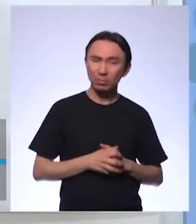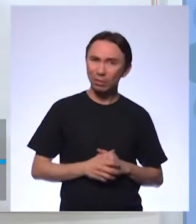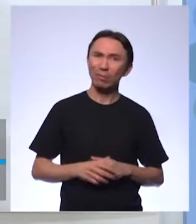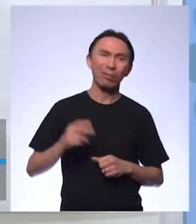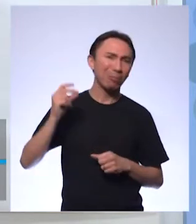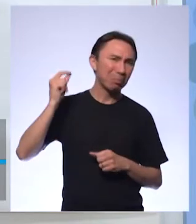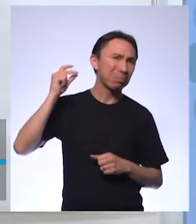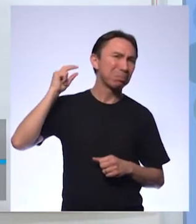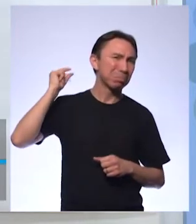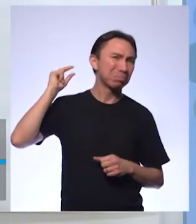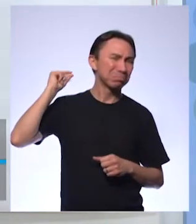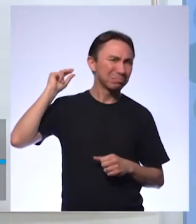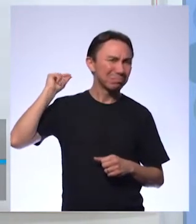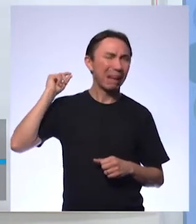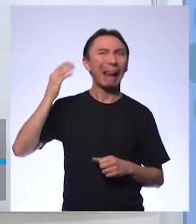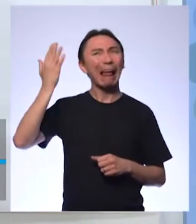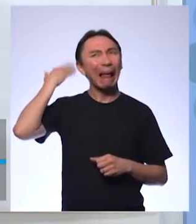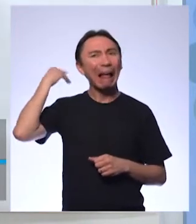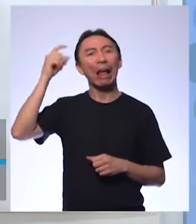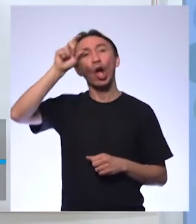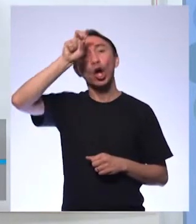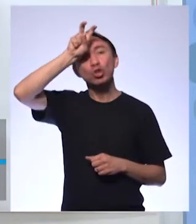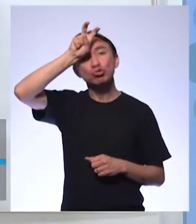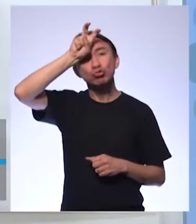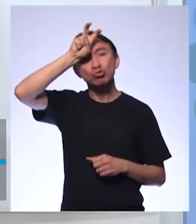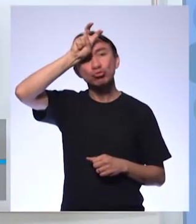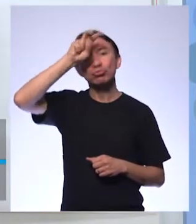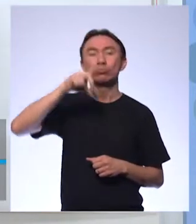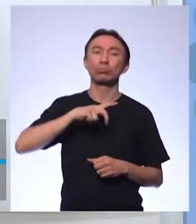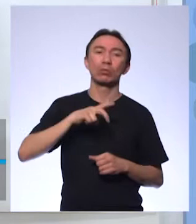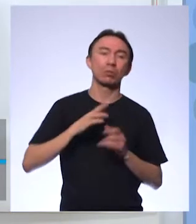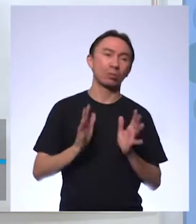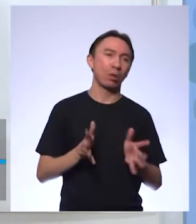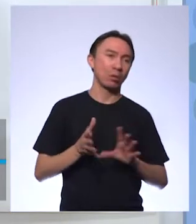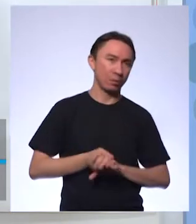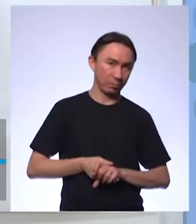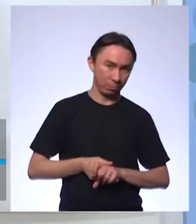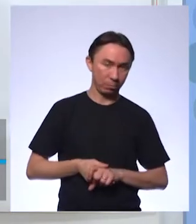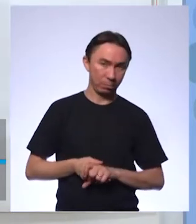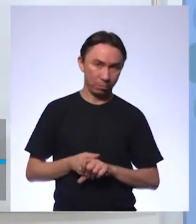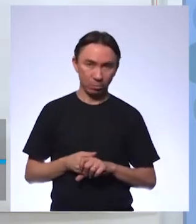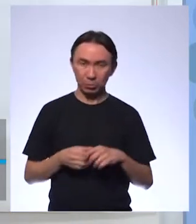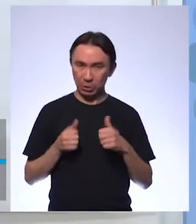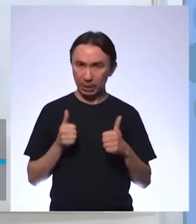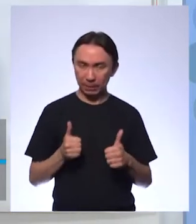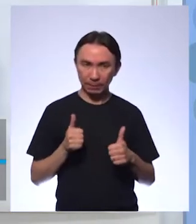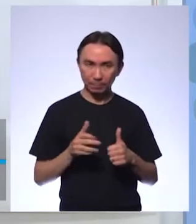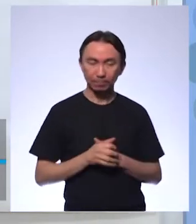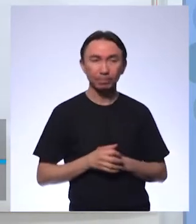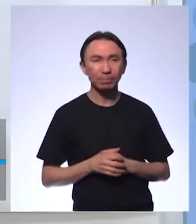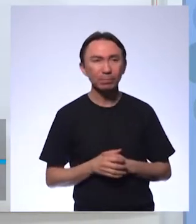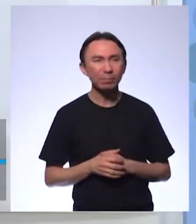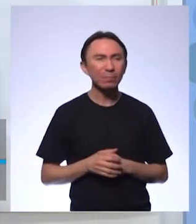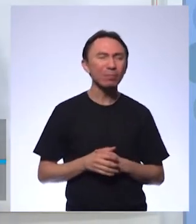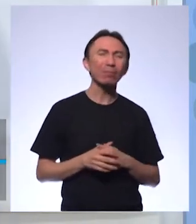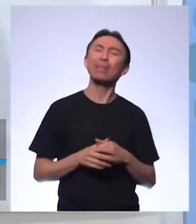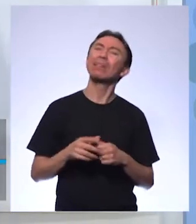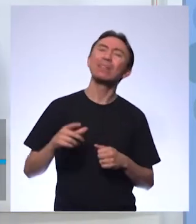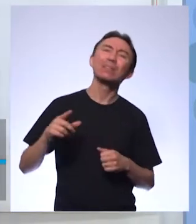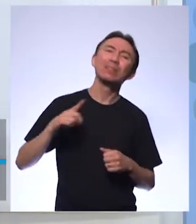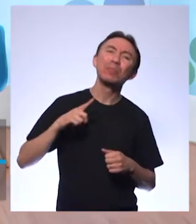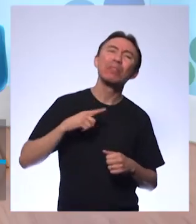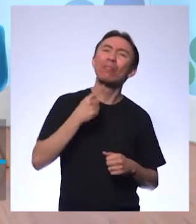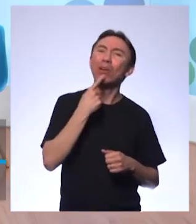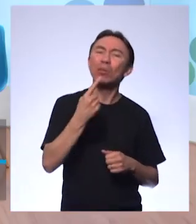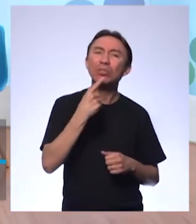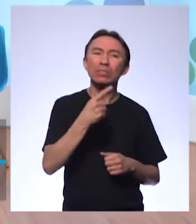o Antigo Egito. Tá bom? Então, gente, é outro caso aí. E alguém falou aí também de